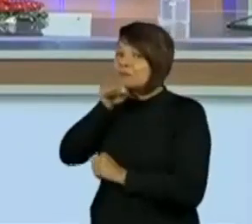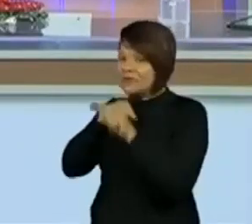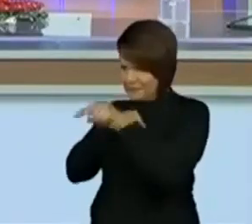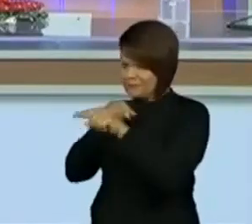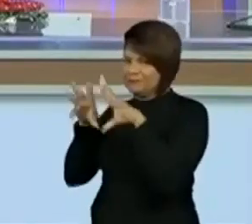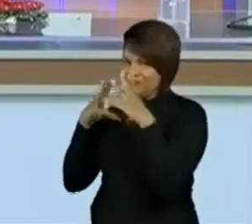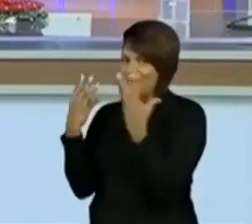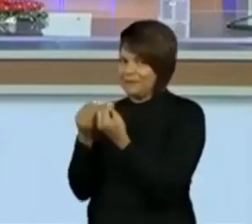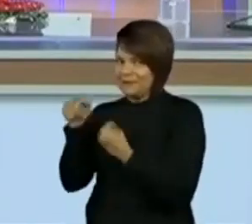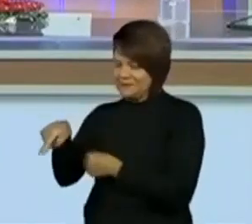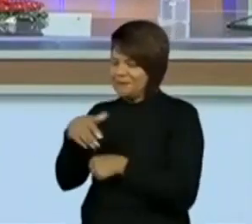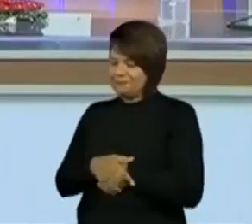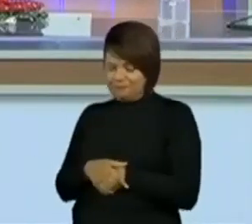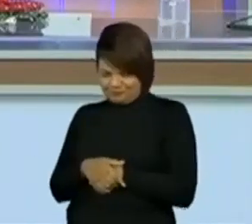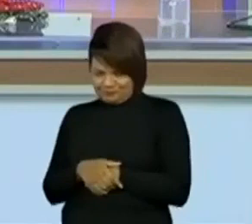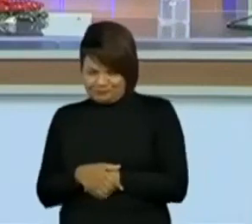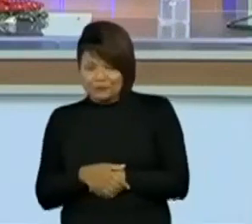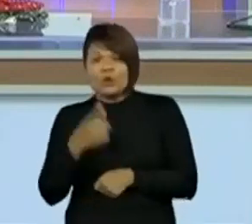praia.